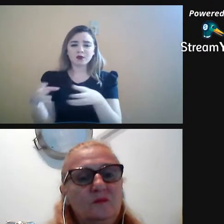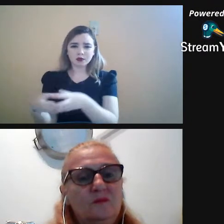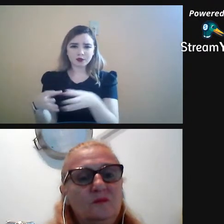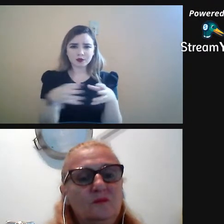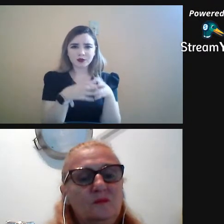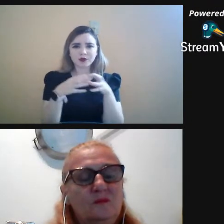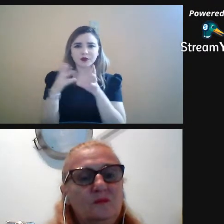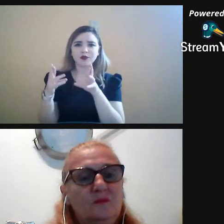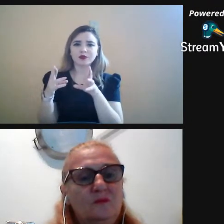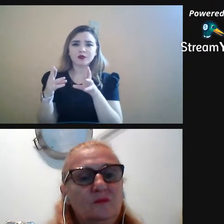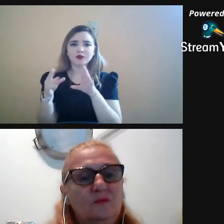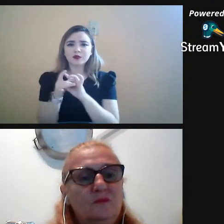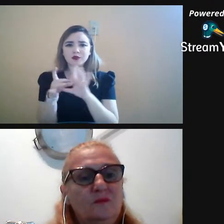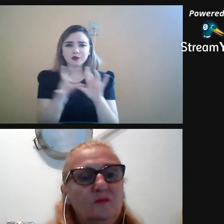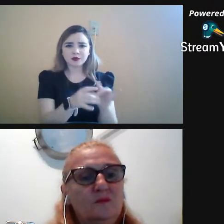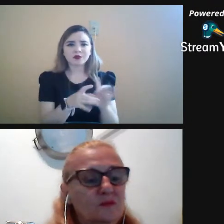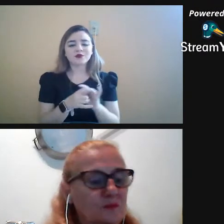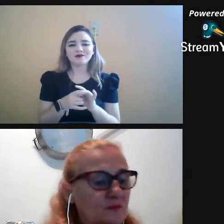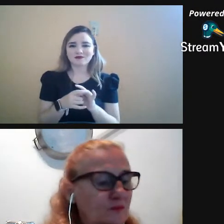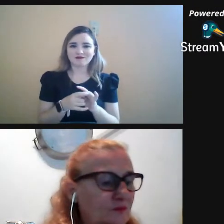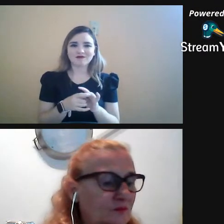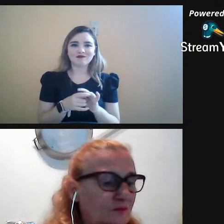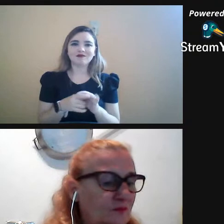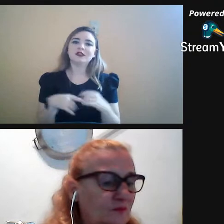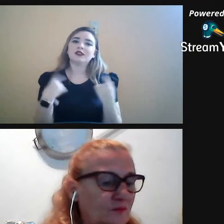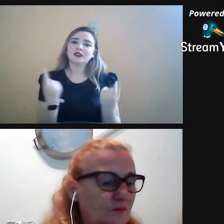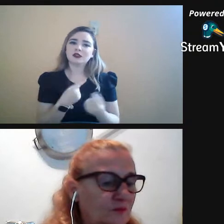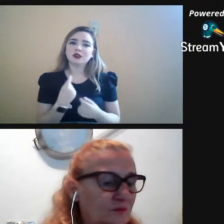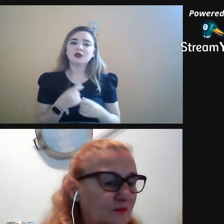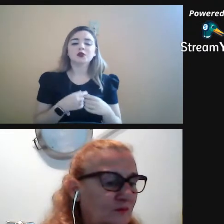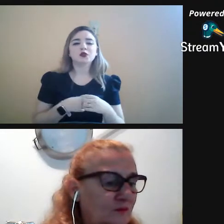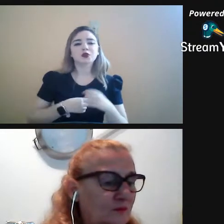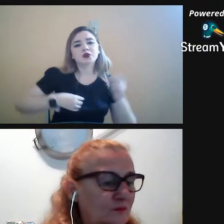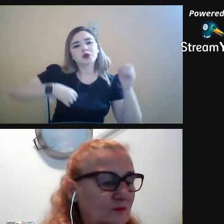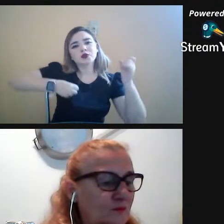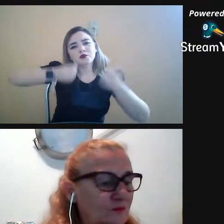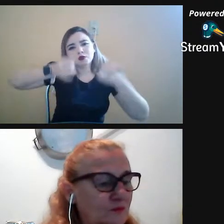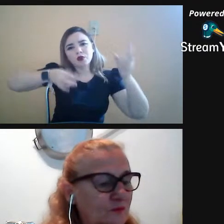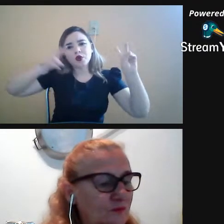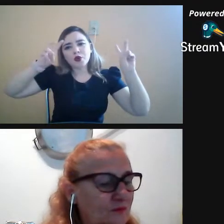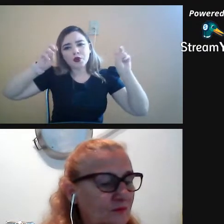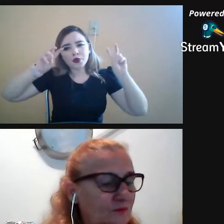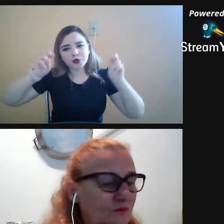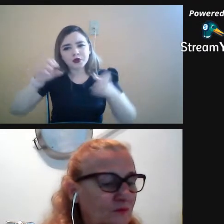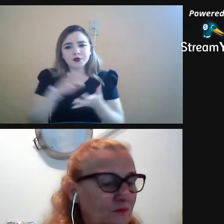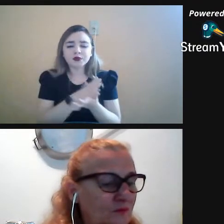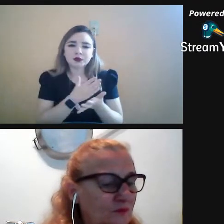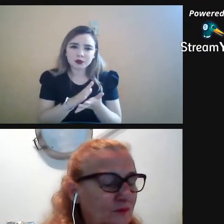e com o ambiente. Então, a gente está trabalhando aqui algumas